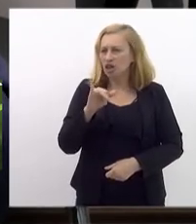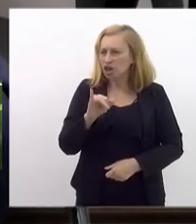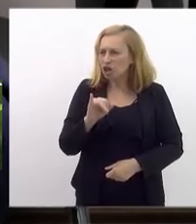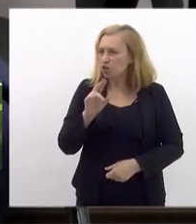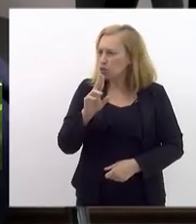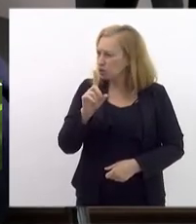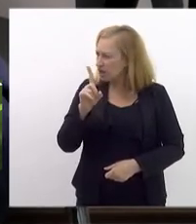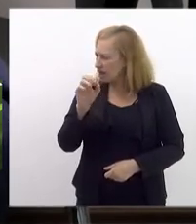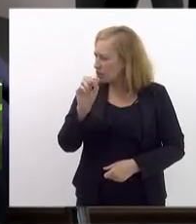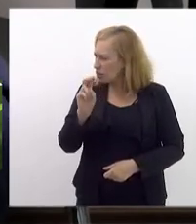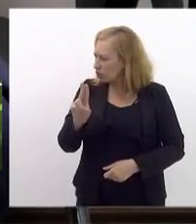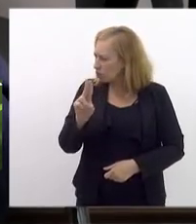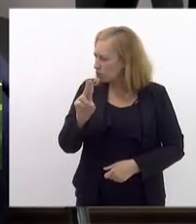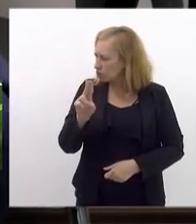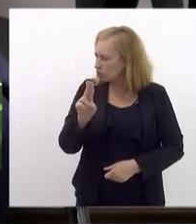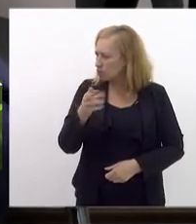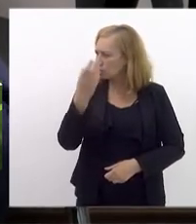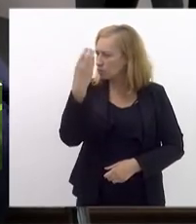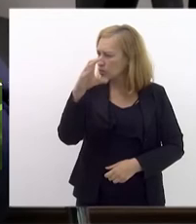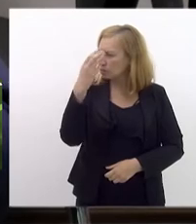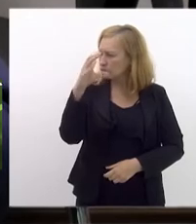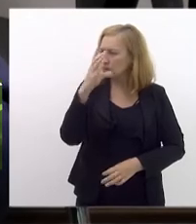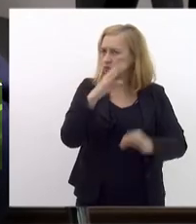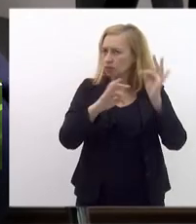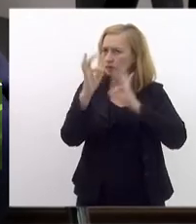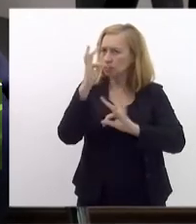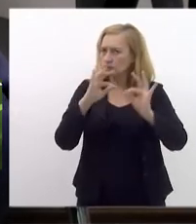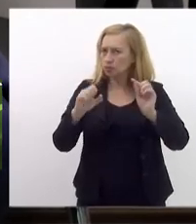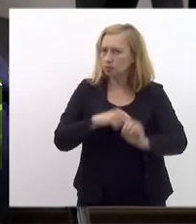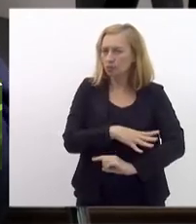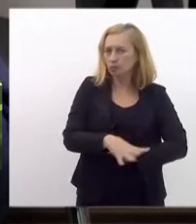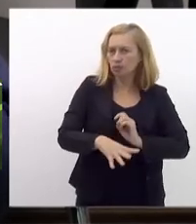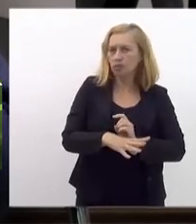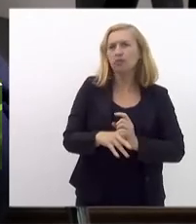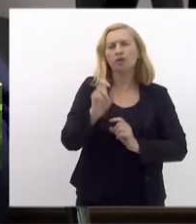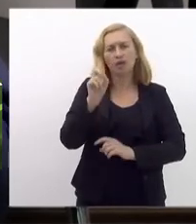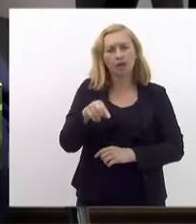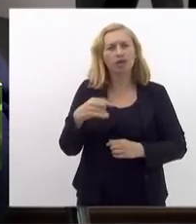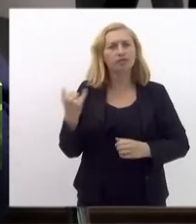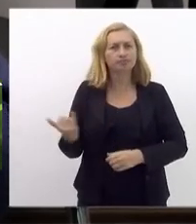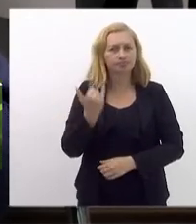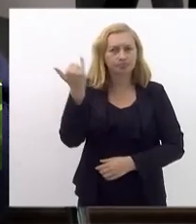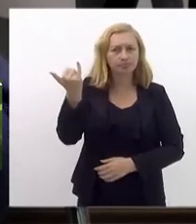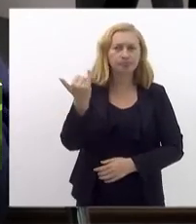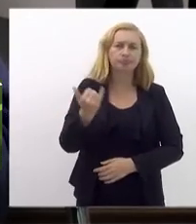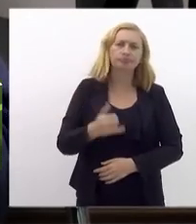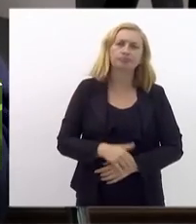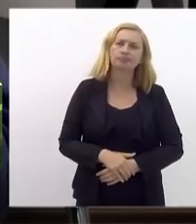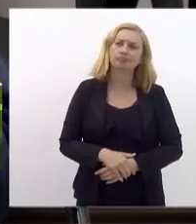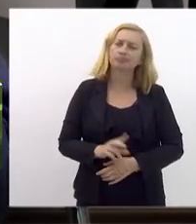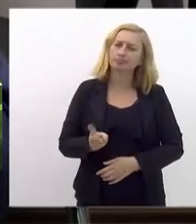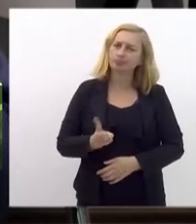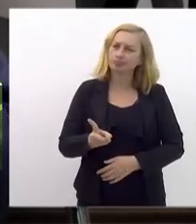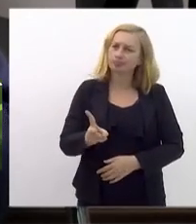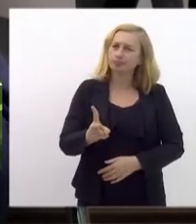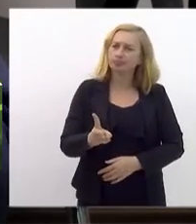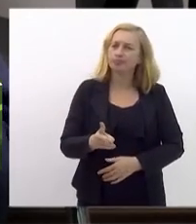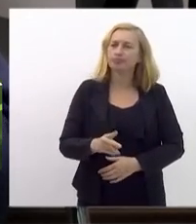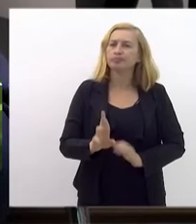na ciência, tecnologia e sociedade. Então, é muito importante que sejam mantidas